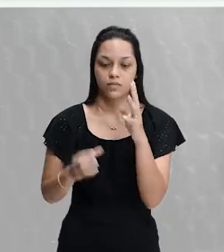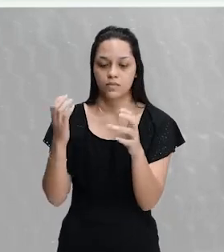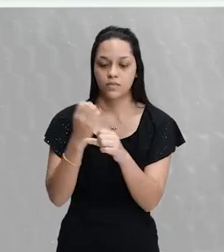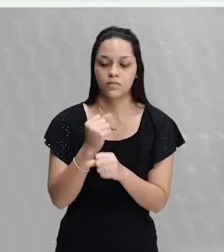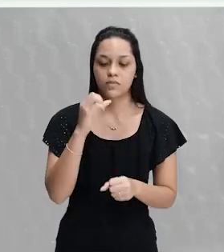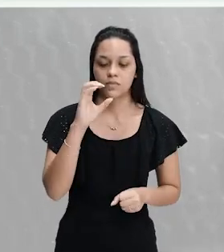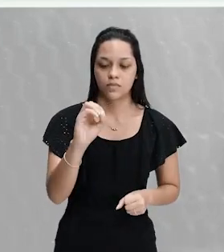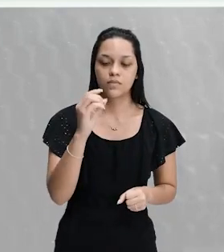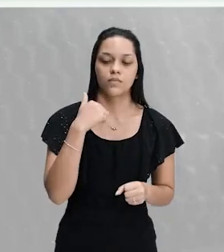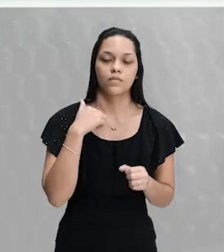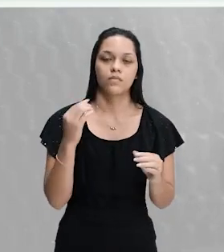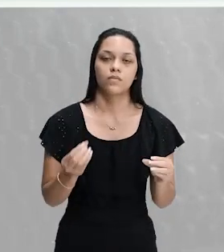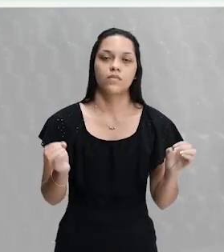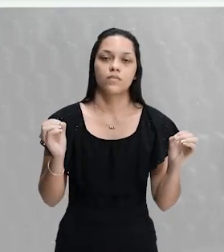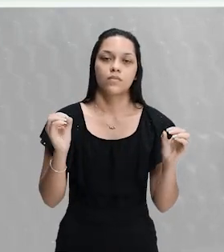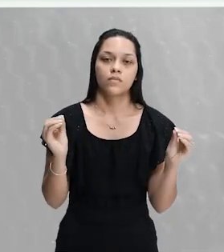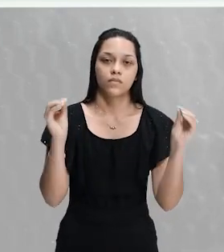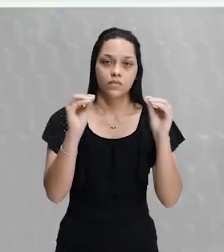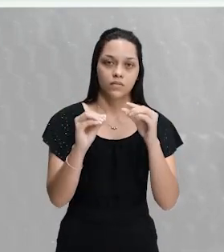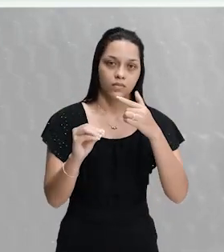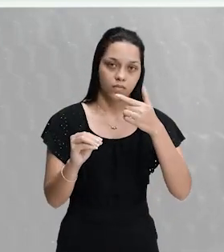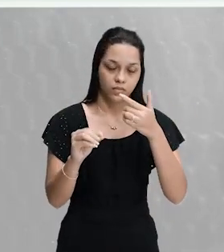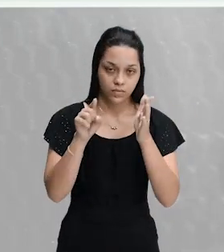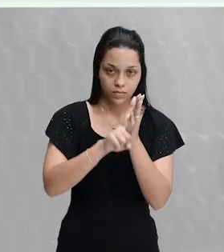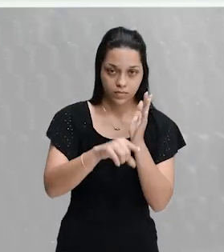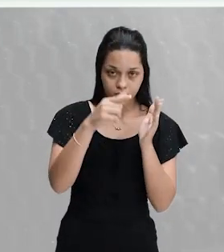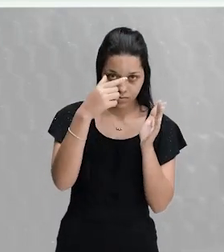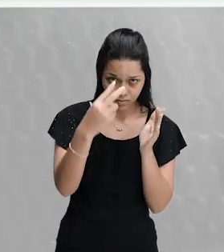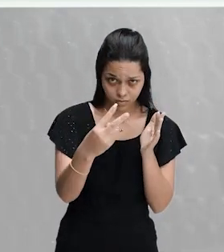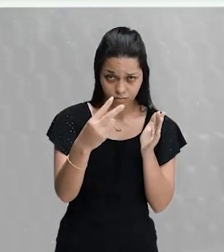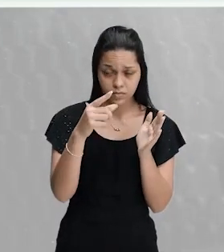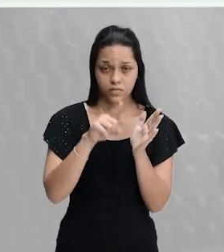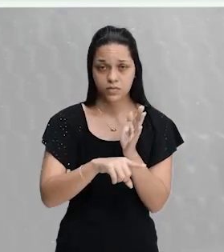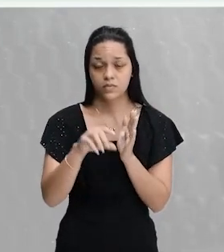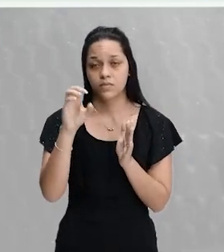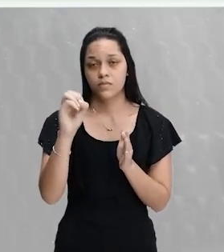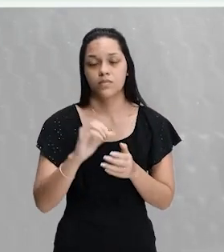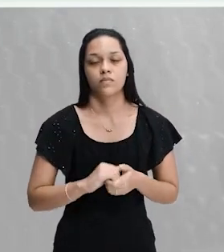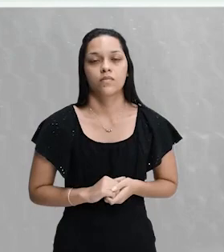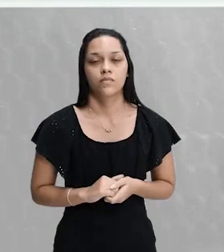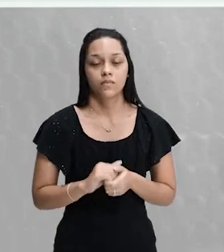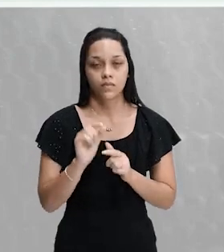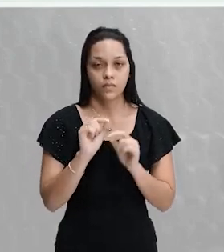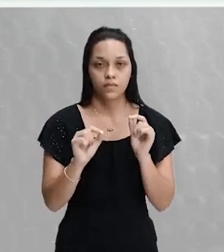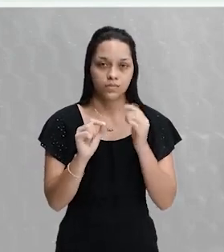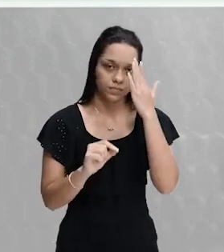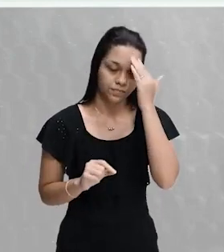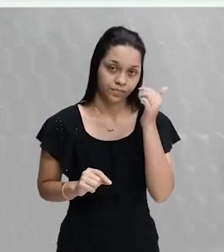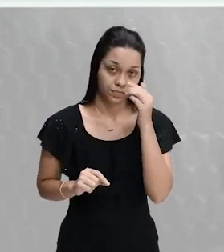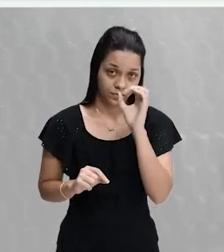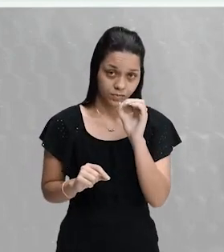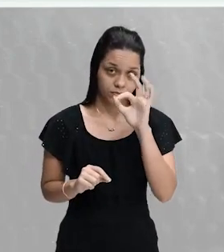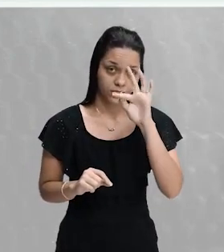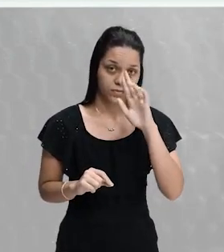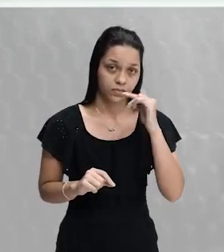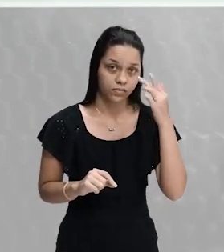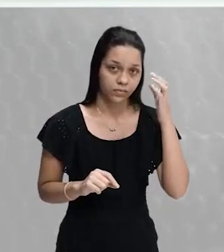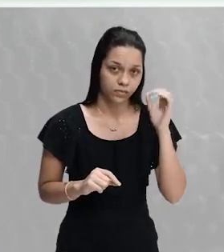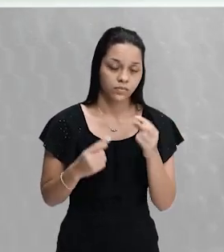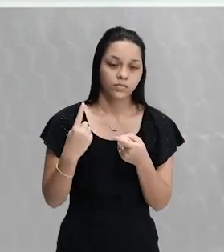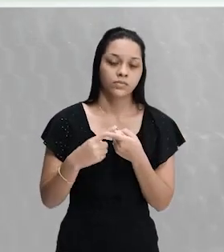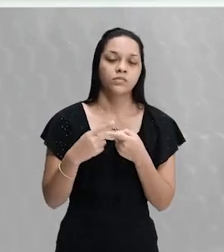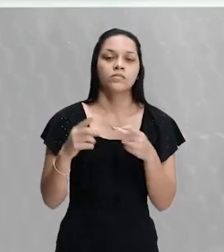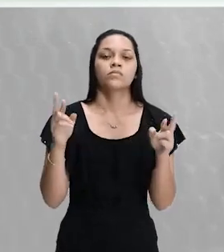0. Eu formei o par ordenado menos 2 e 0. A gente vai ver depois que esse menos 2 é um zero da função, tá? Porque